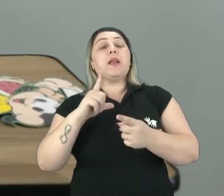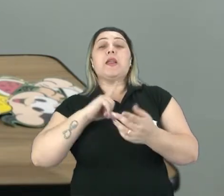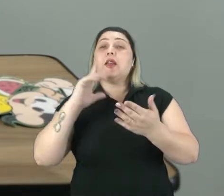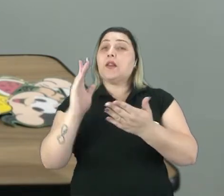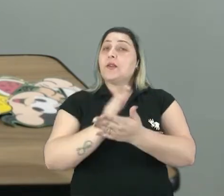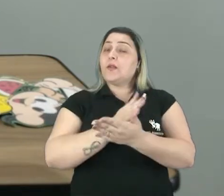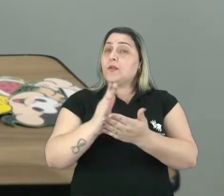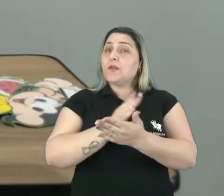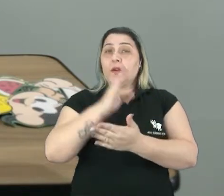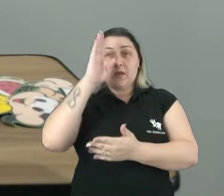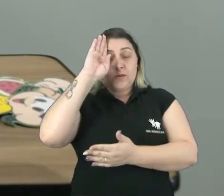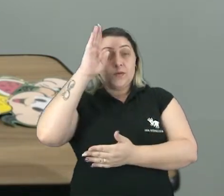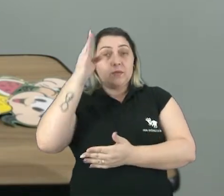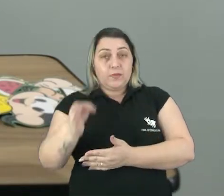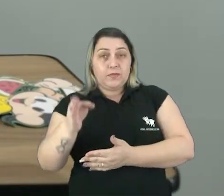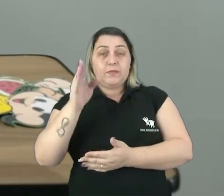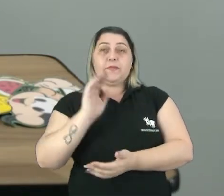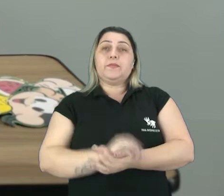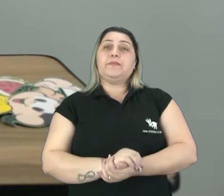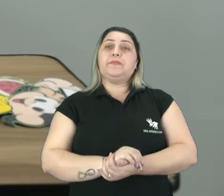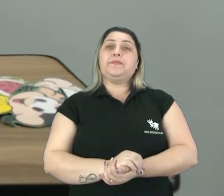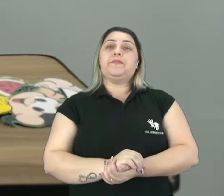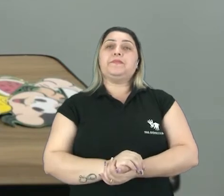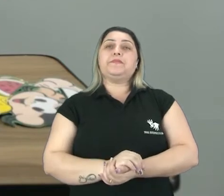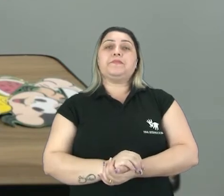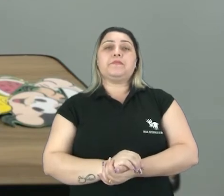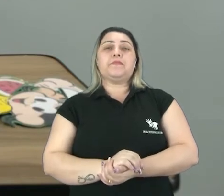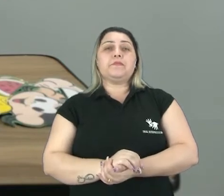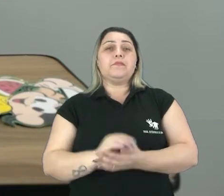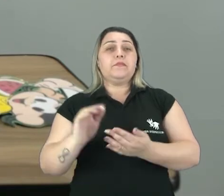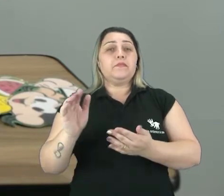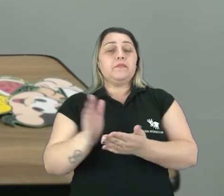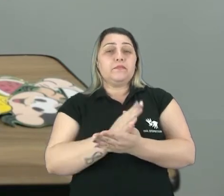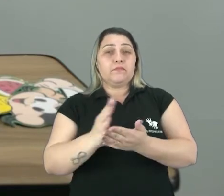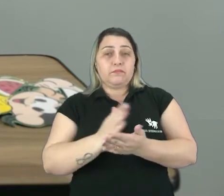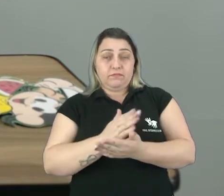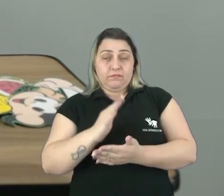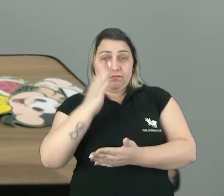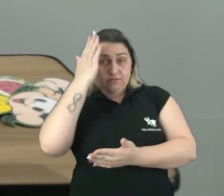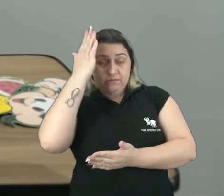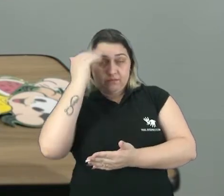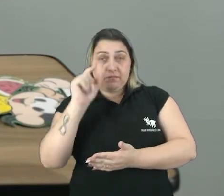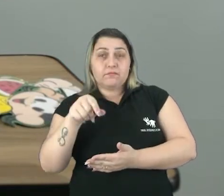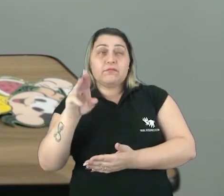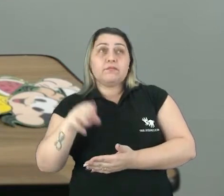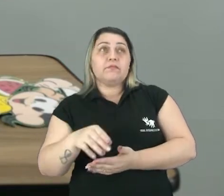alguns que eles são os principais. Alguém sabe quais são eles?